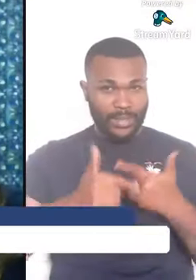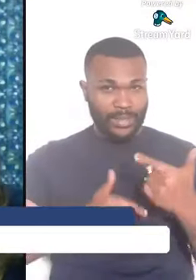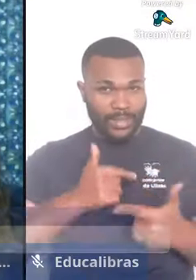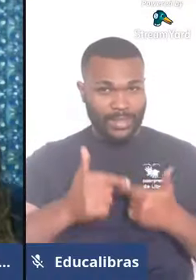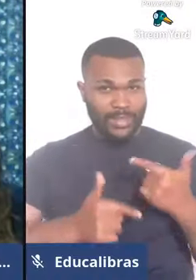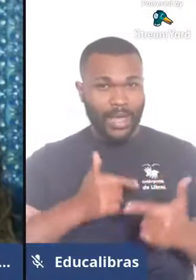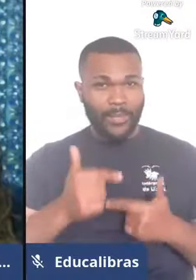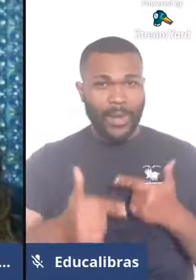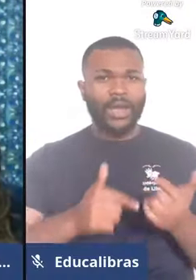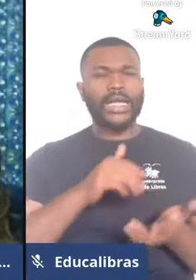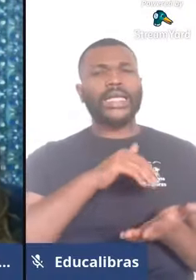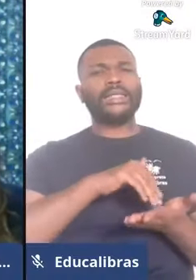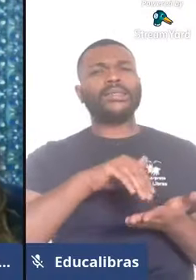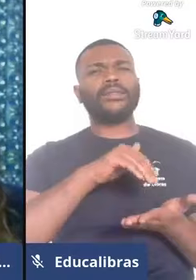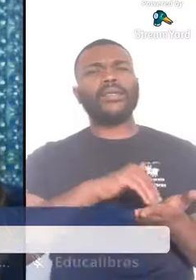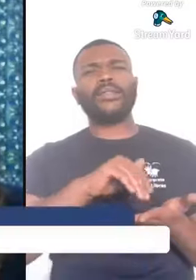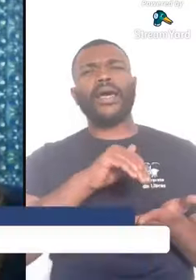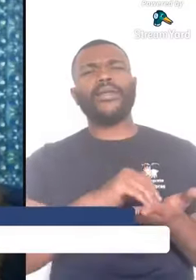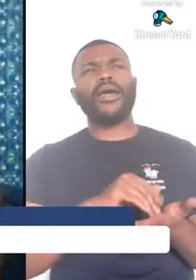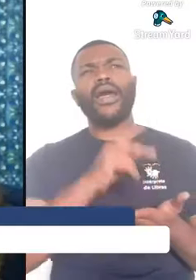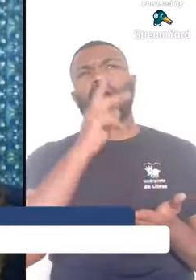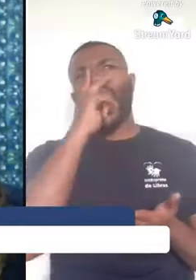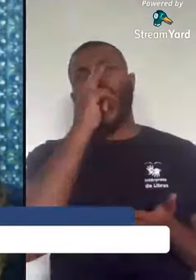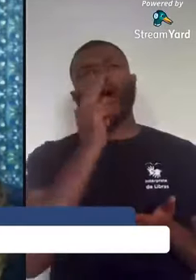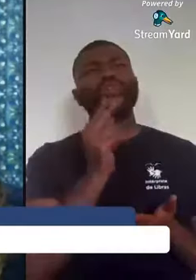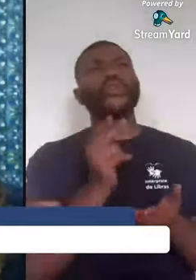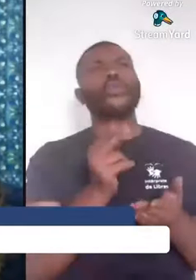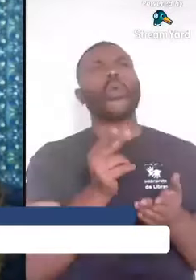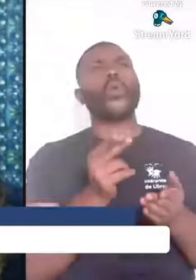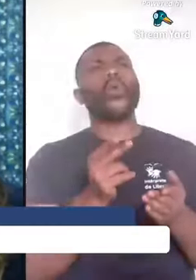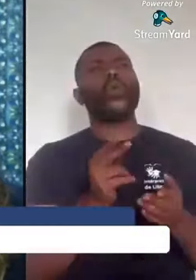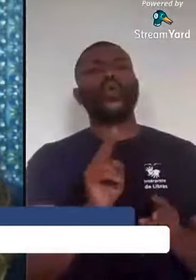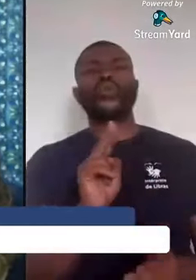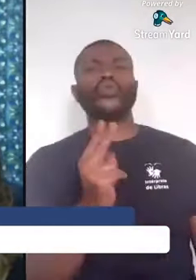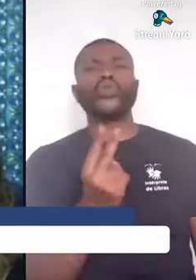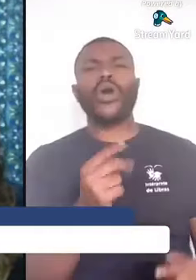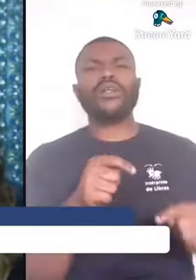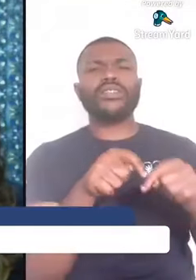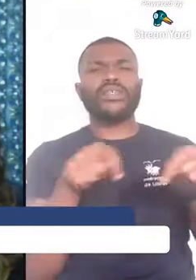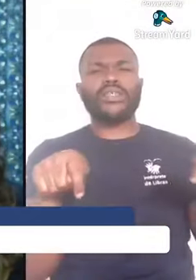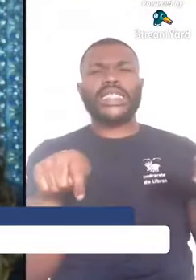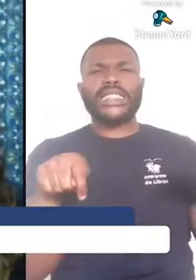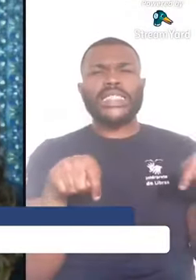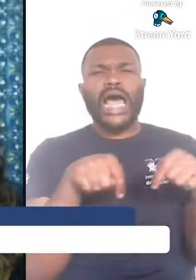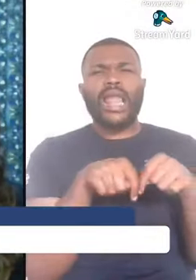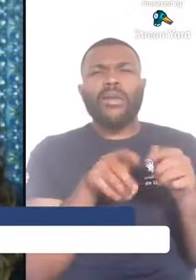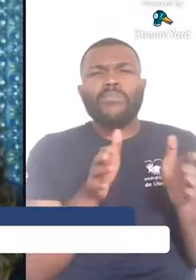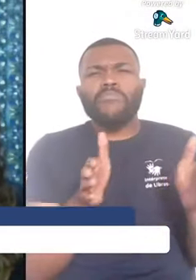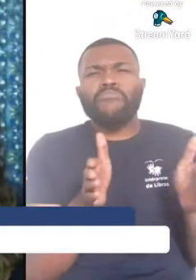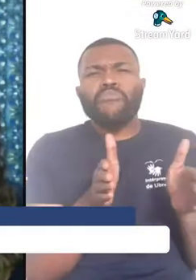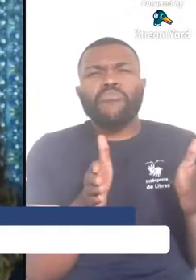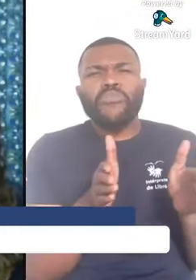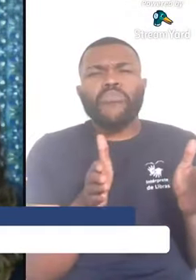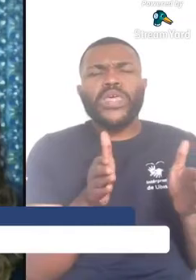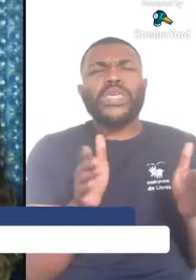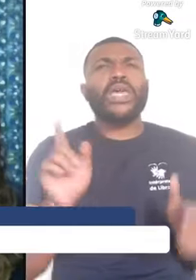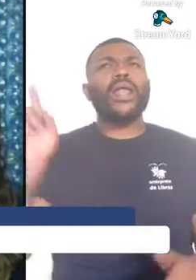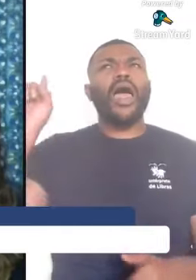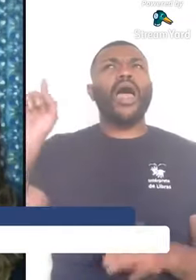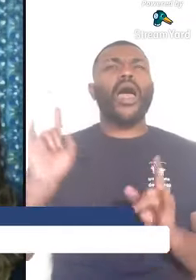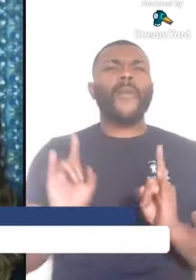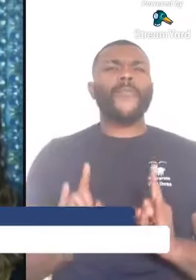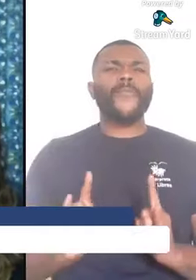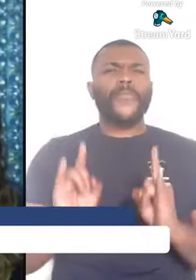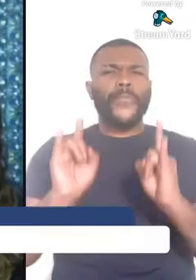era um andar, nem um andar, na verdade, eram 2 salas e um andar do prédio, aquele prédio da